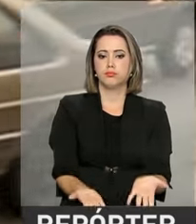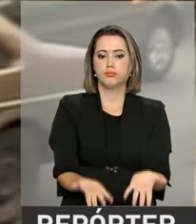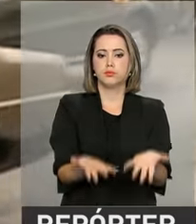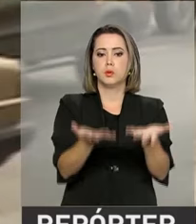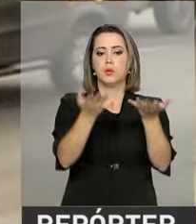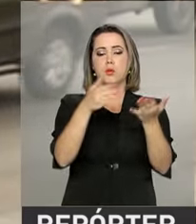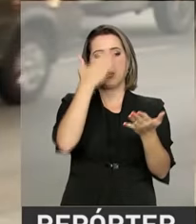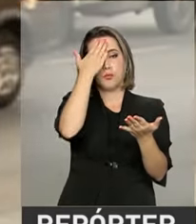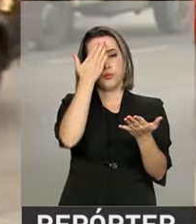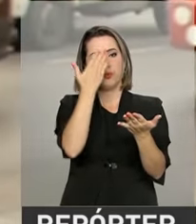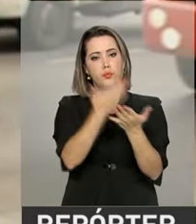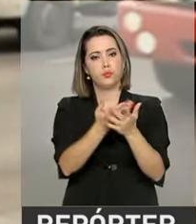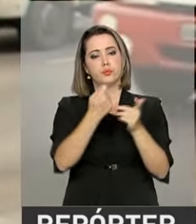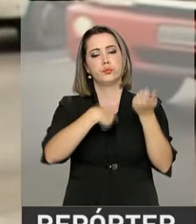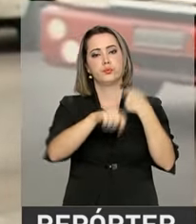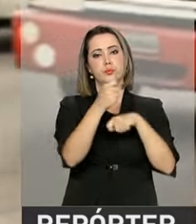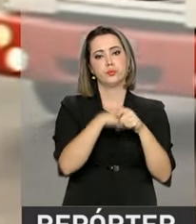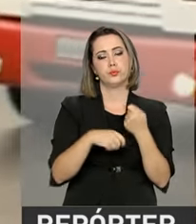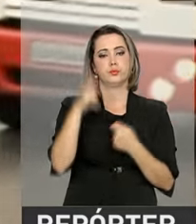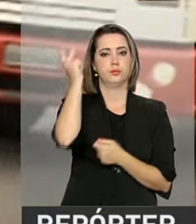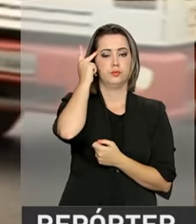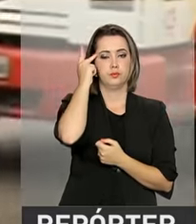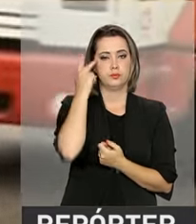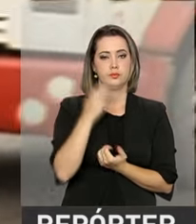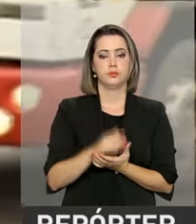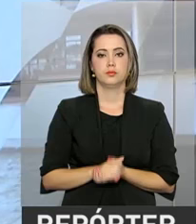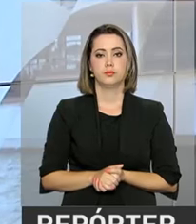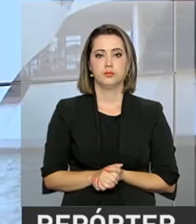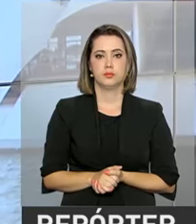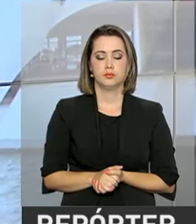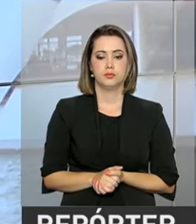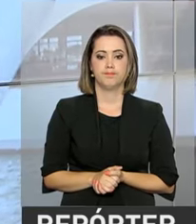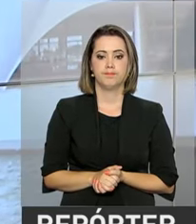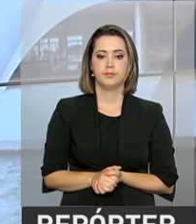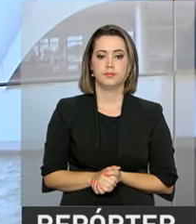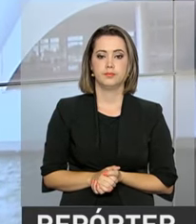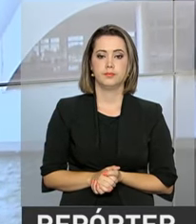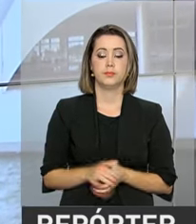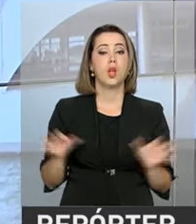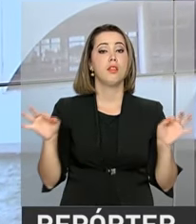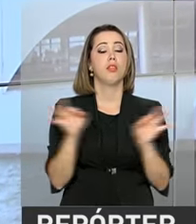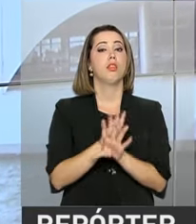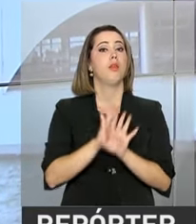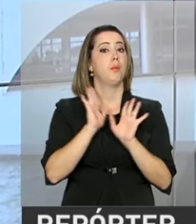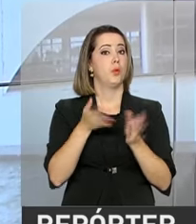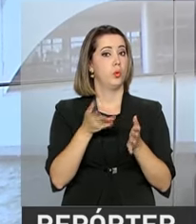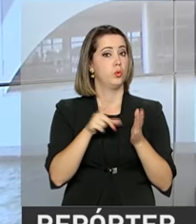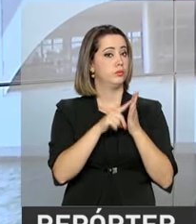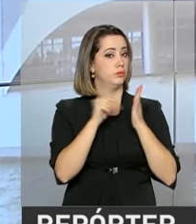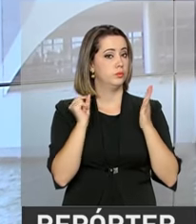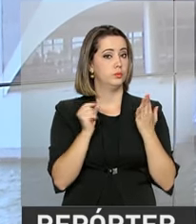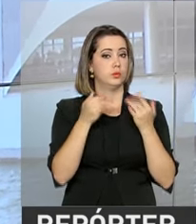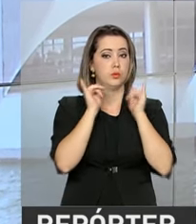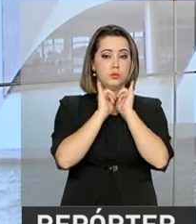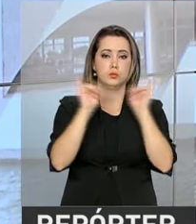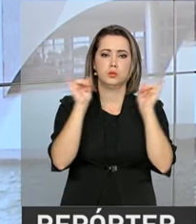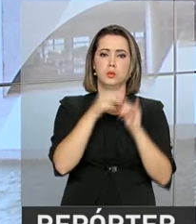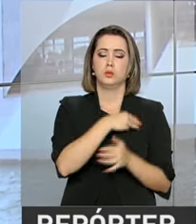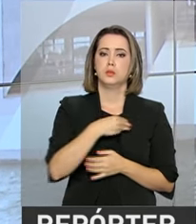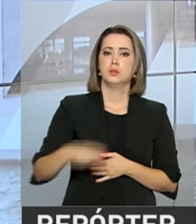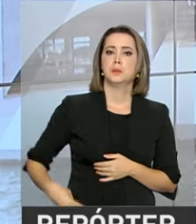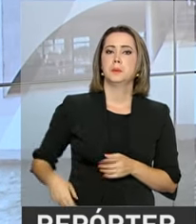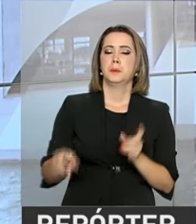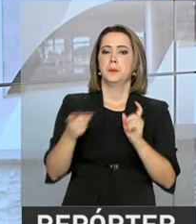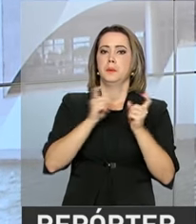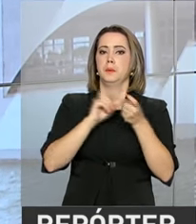do crescimento da economia. De São Paulo, José Luiz Filho. Terminou há pouco no Palácio do Planalto o anúncio dos